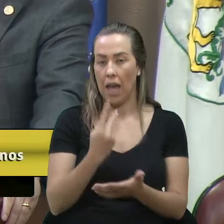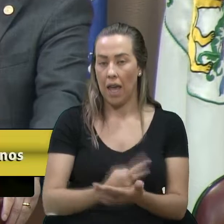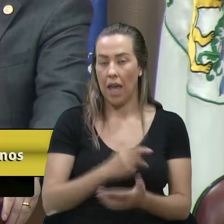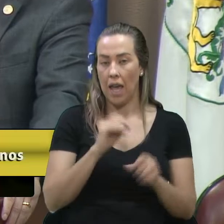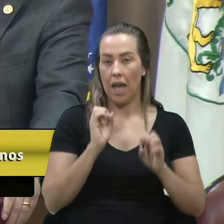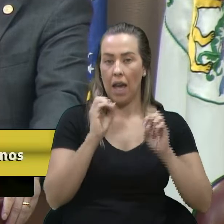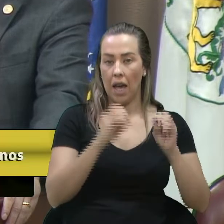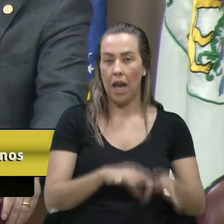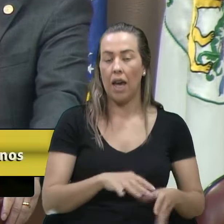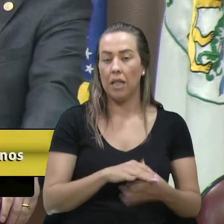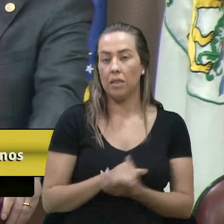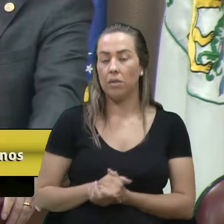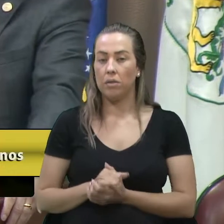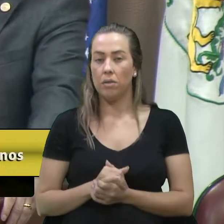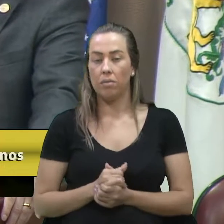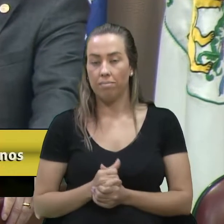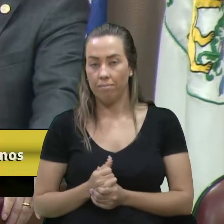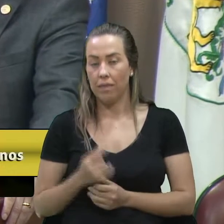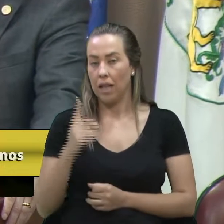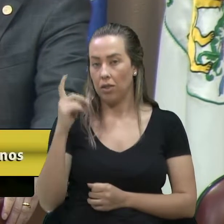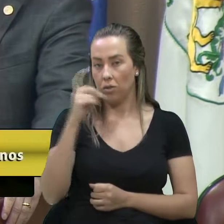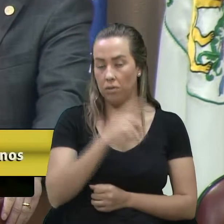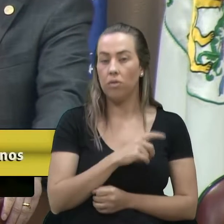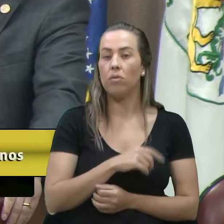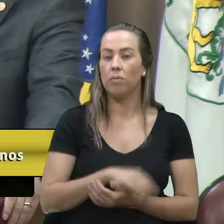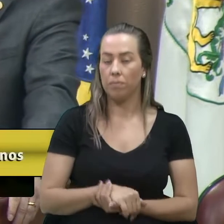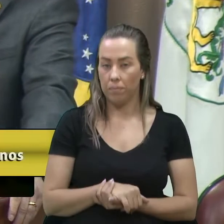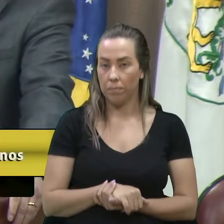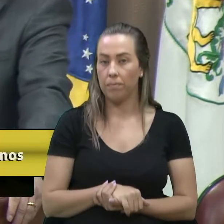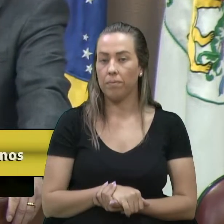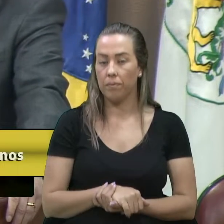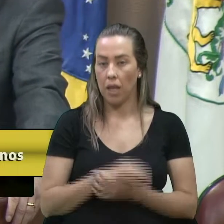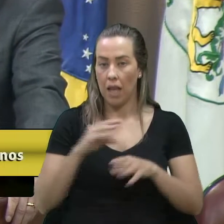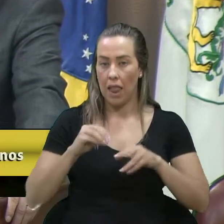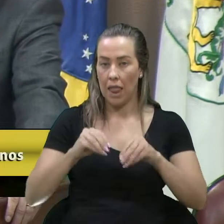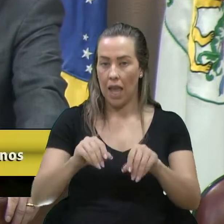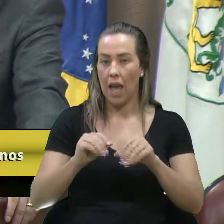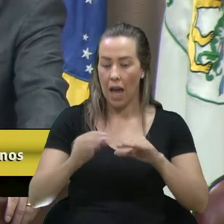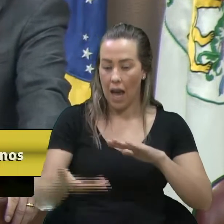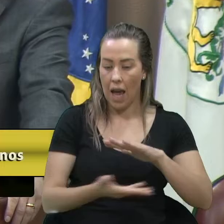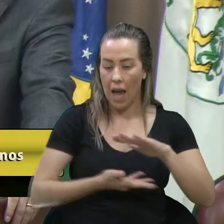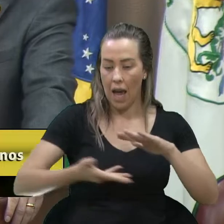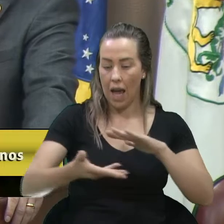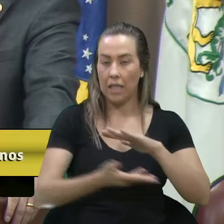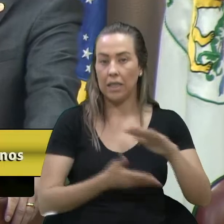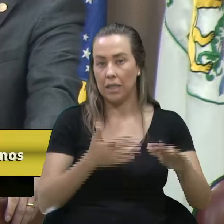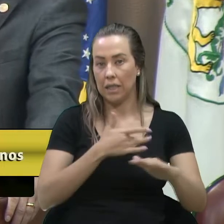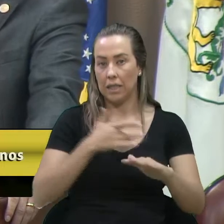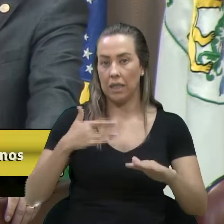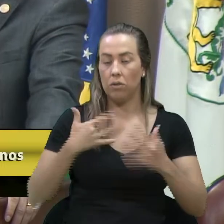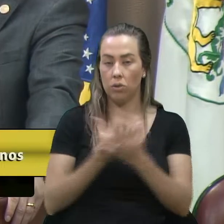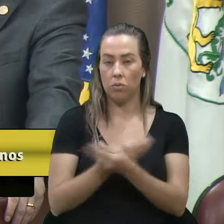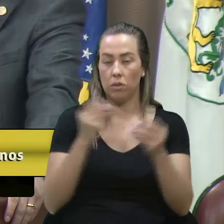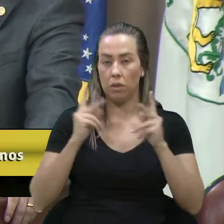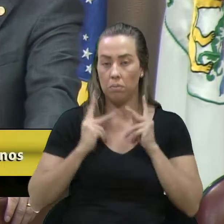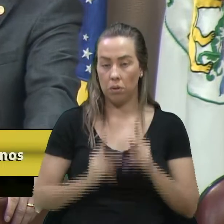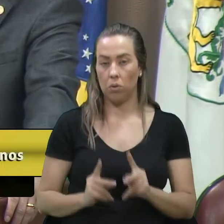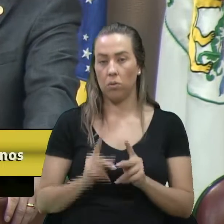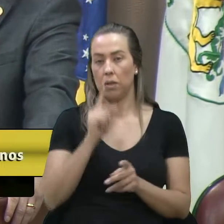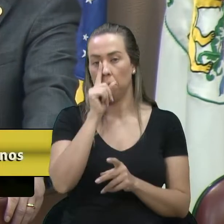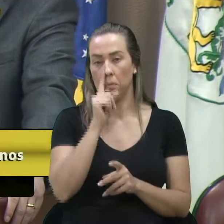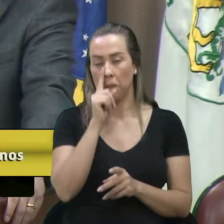errada, comprometem o lençol freático, e ali muitas vezes saúde de muitas